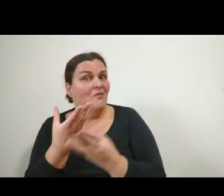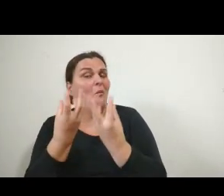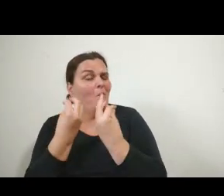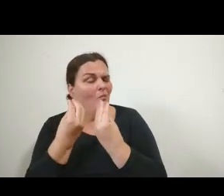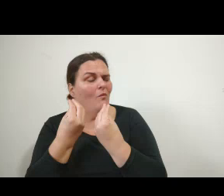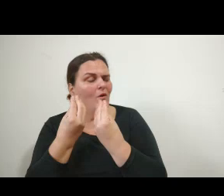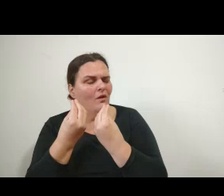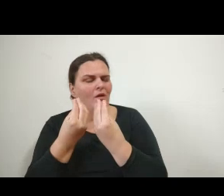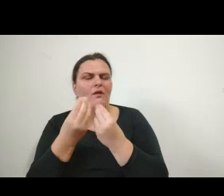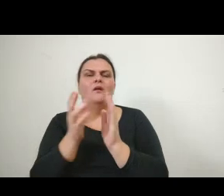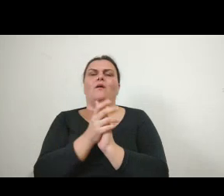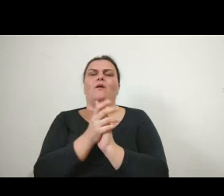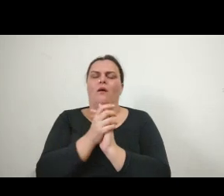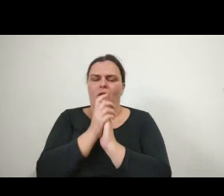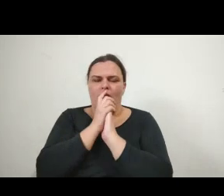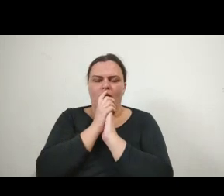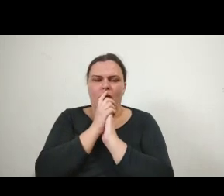Infelizmente, né?